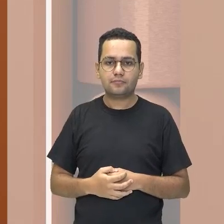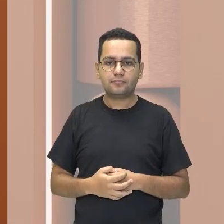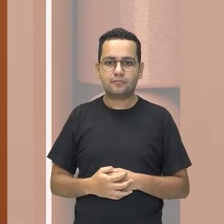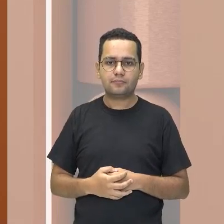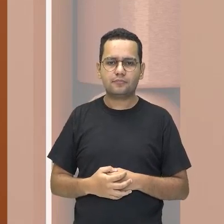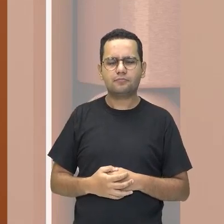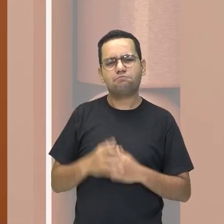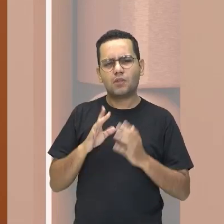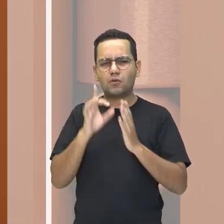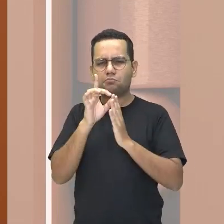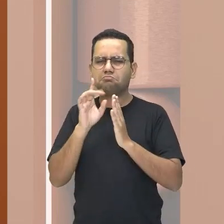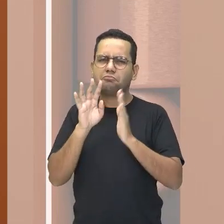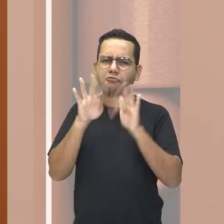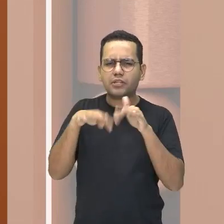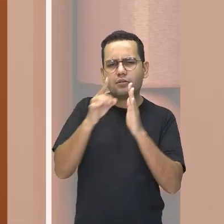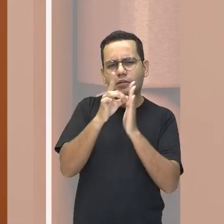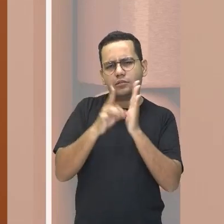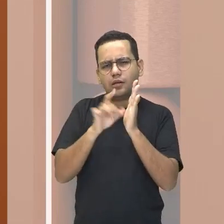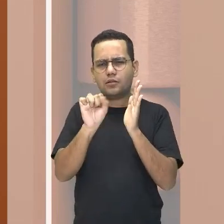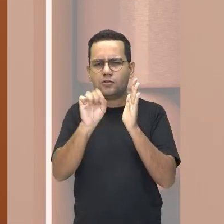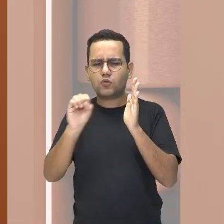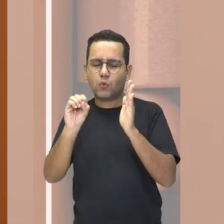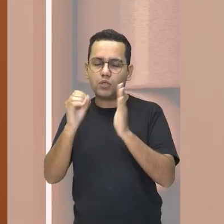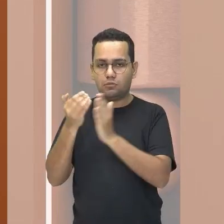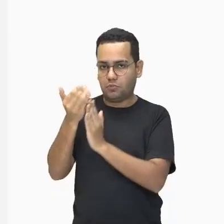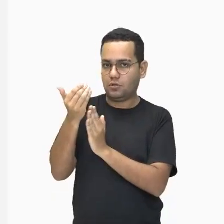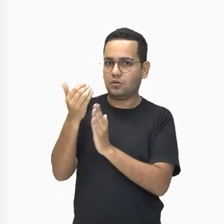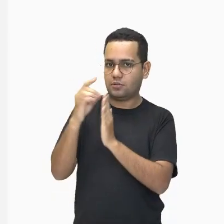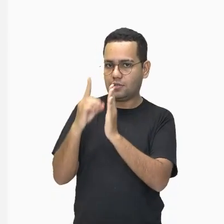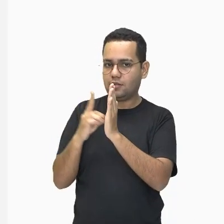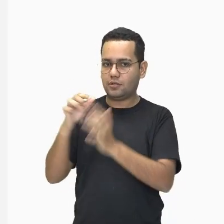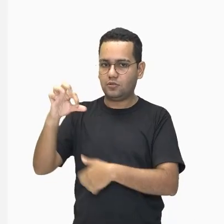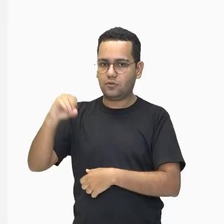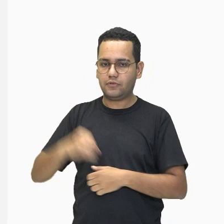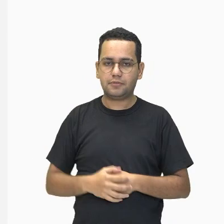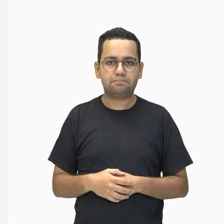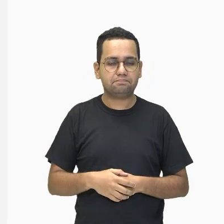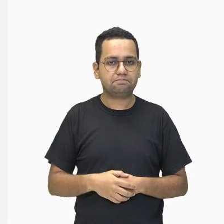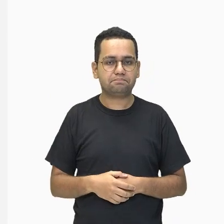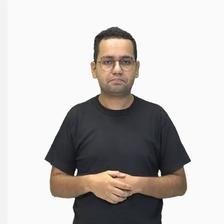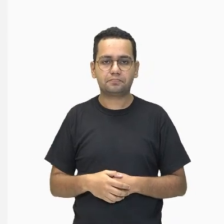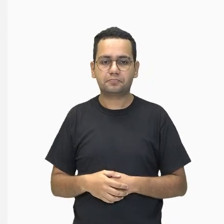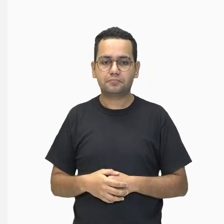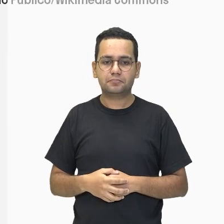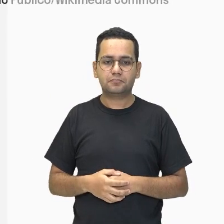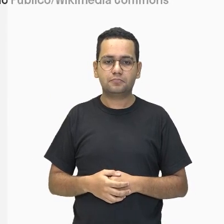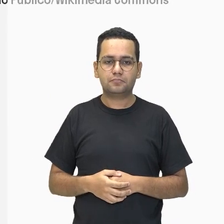final da década de 80 e início da década de 90. Vamos adiante com o texto. Vamos lá, galera.